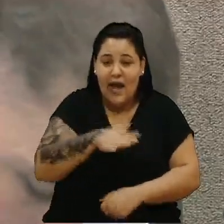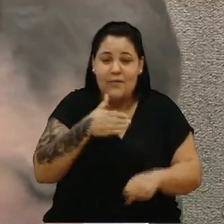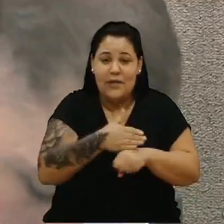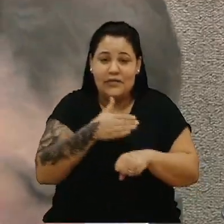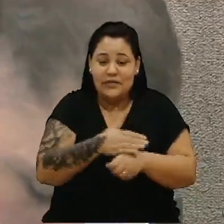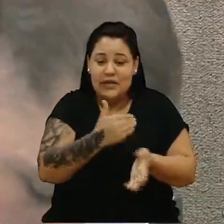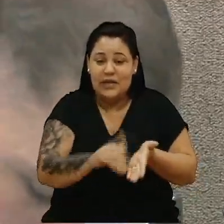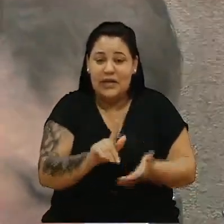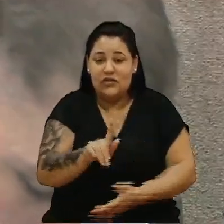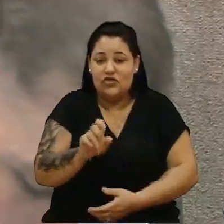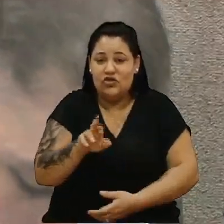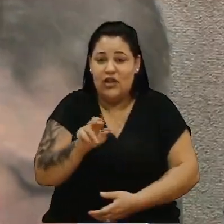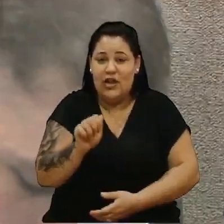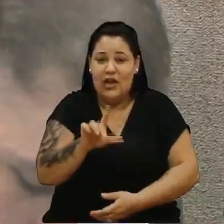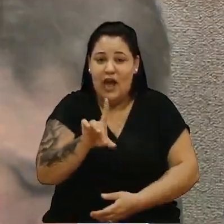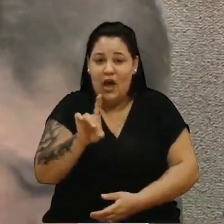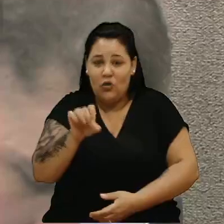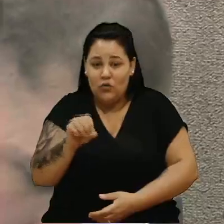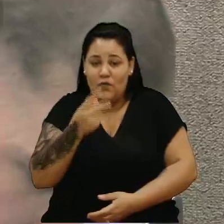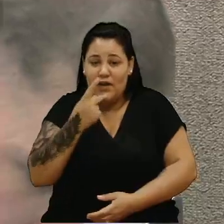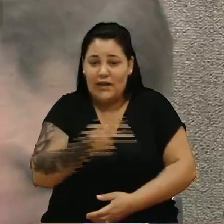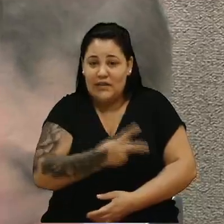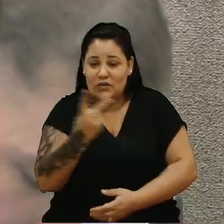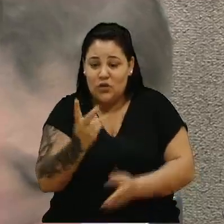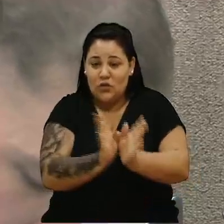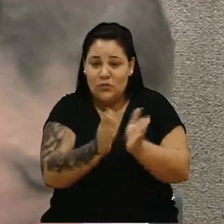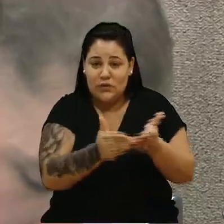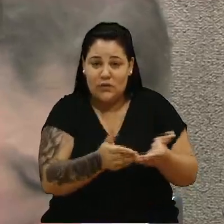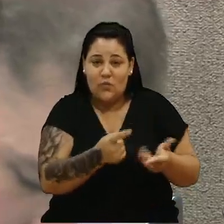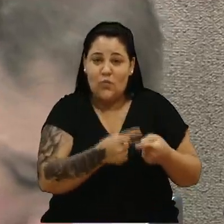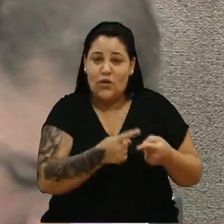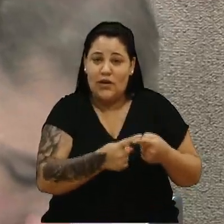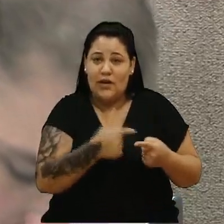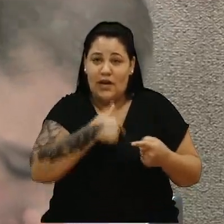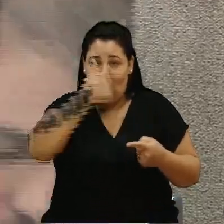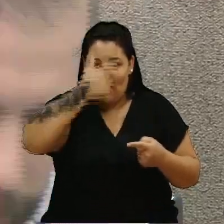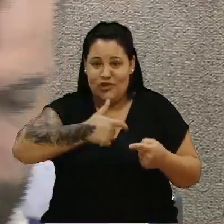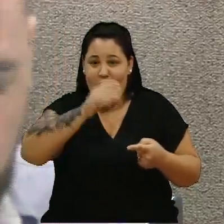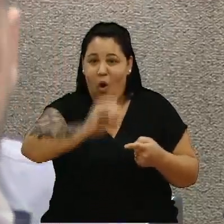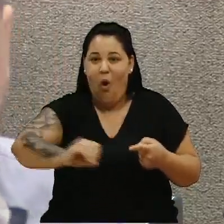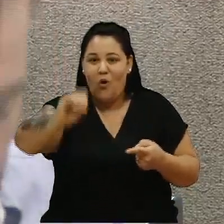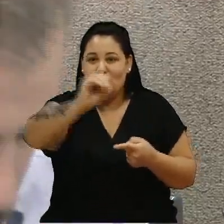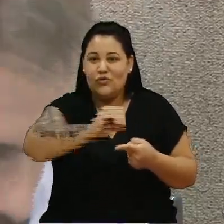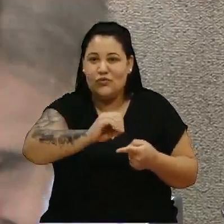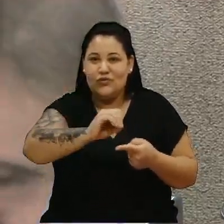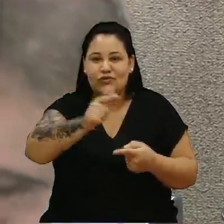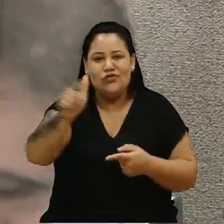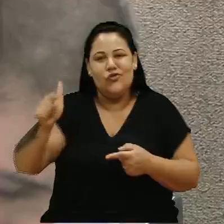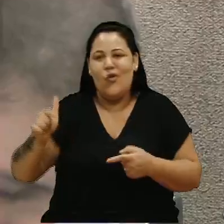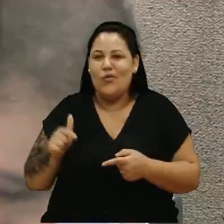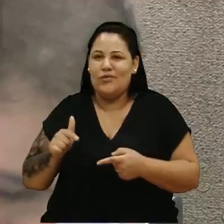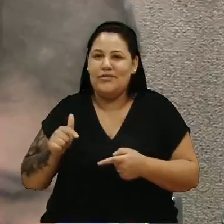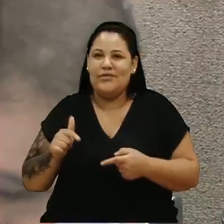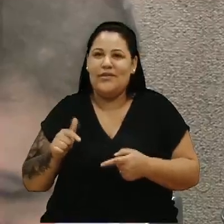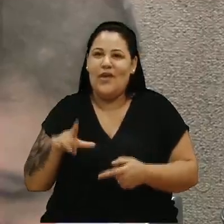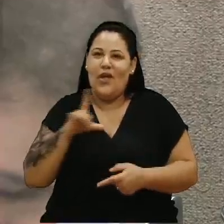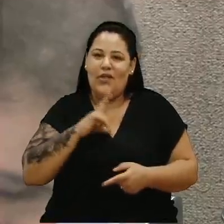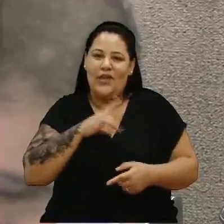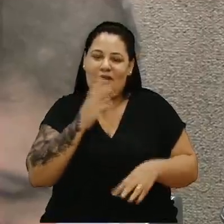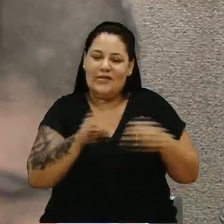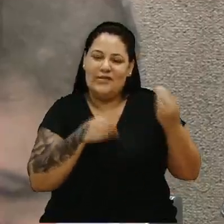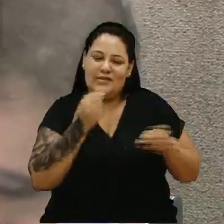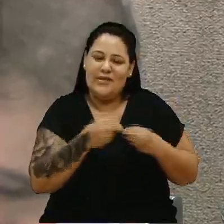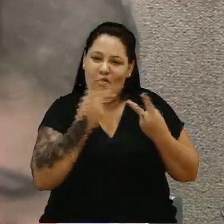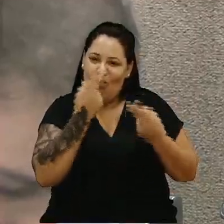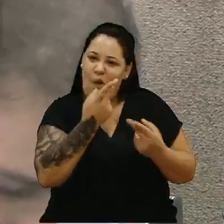e só dizer, né, dessas 2 comissões, porque eu achei sensacional. De outras, eu tenho a mesma sensação que a senhora,